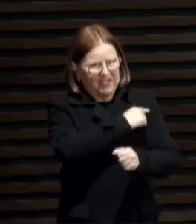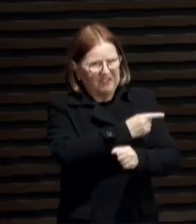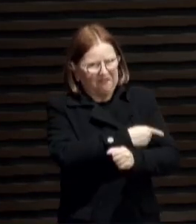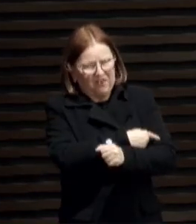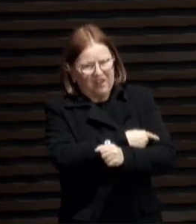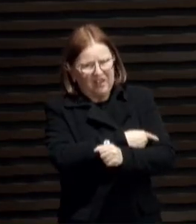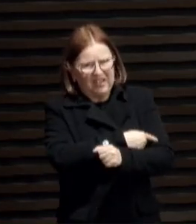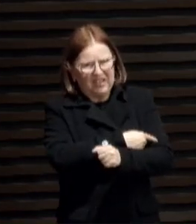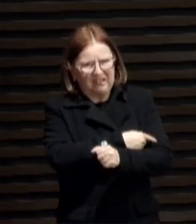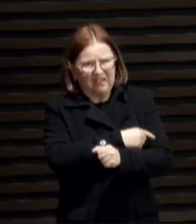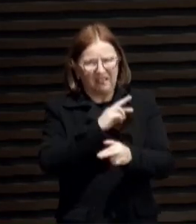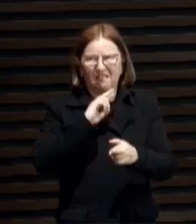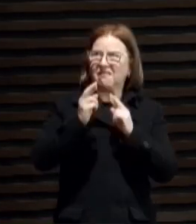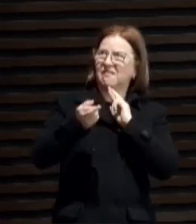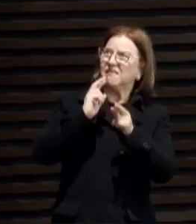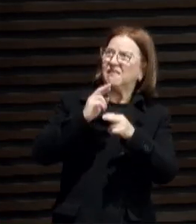blasfemando, estava